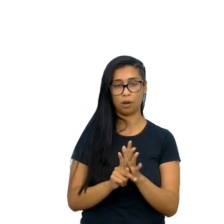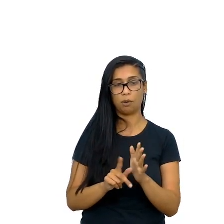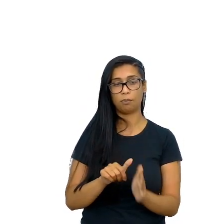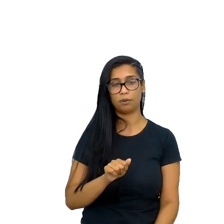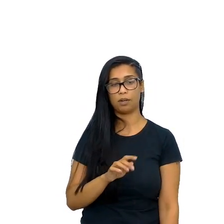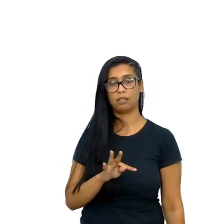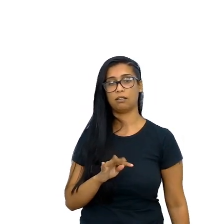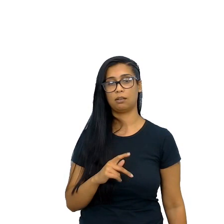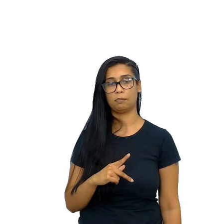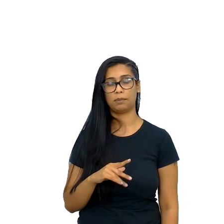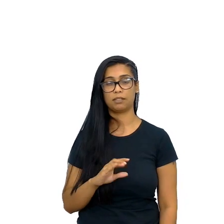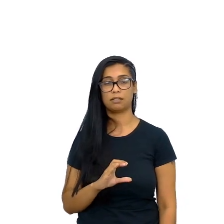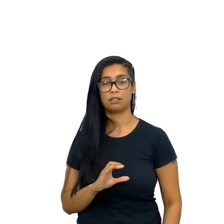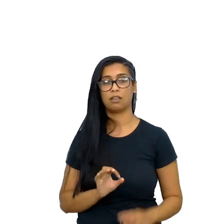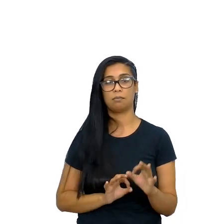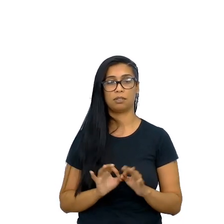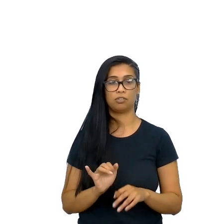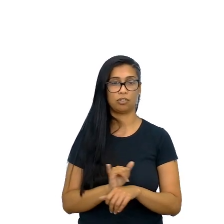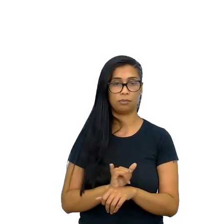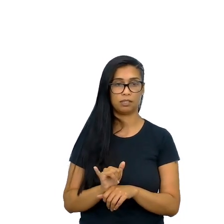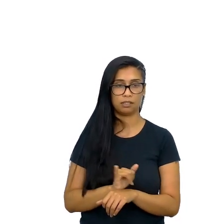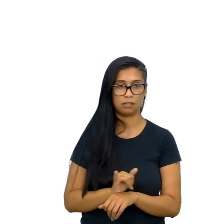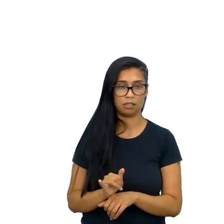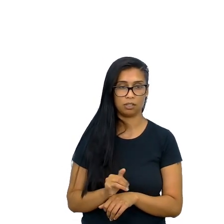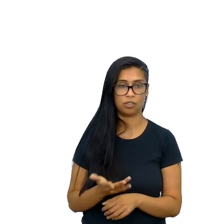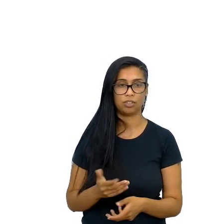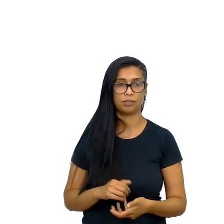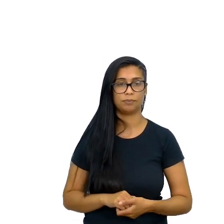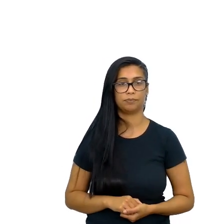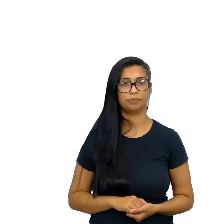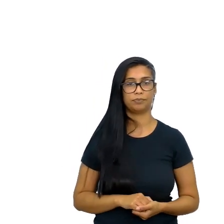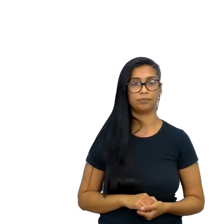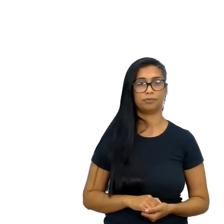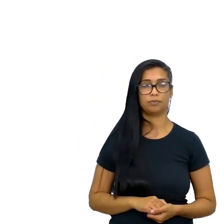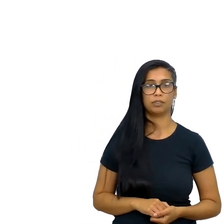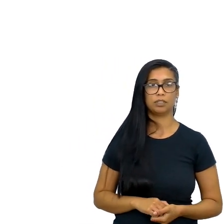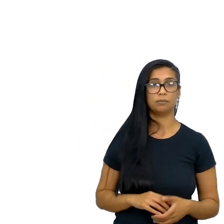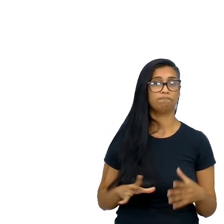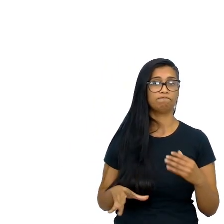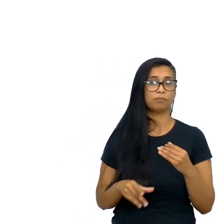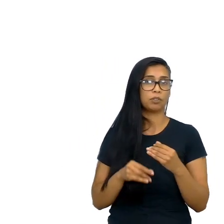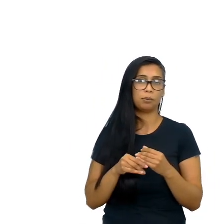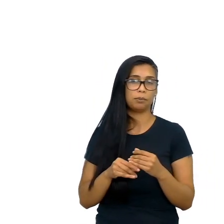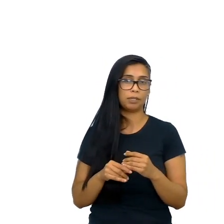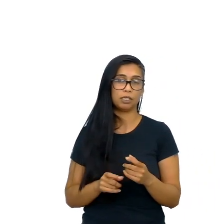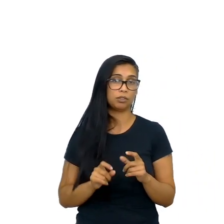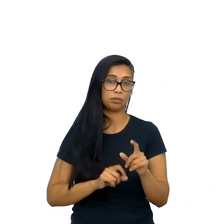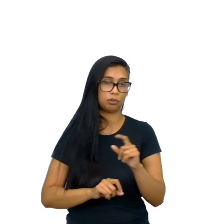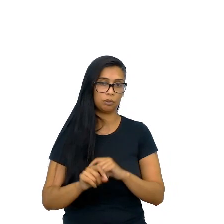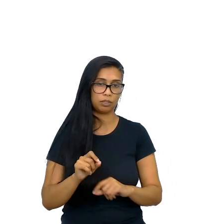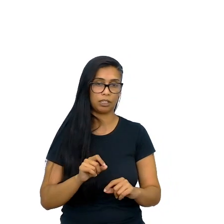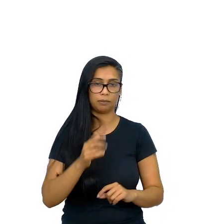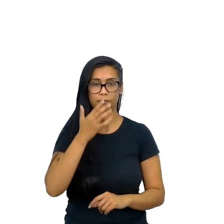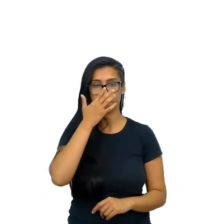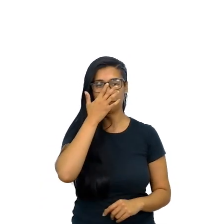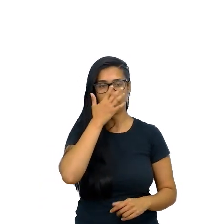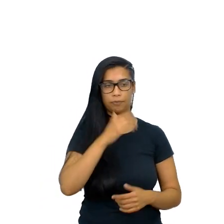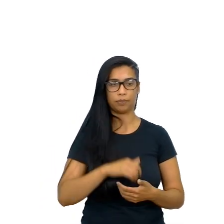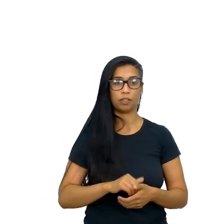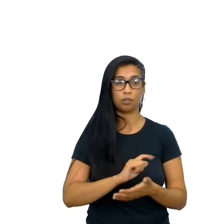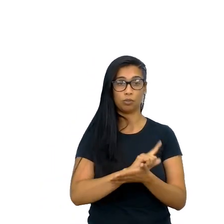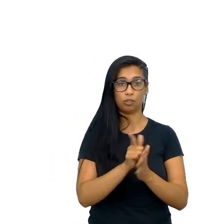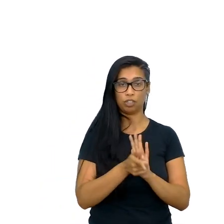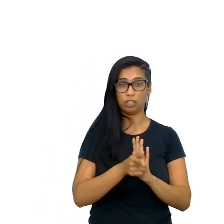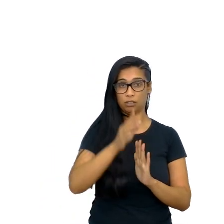foram aqui apontados. O que vimos, então, nesse encontro, nós apresentamos os gêneros textuais predominantes